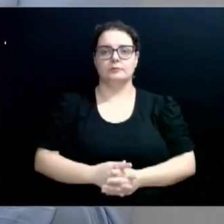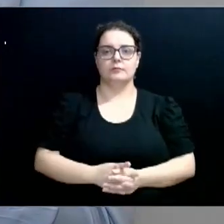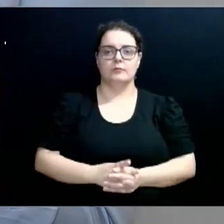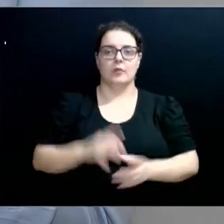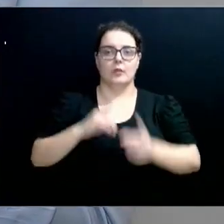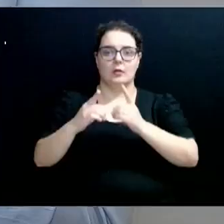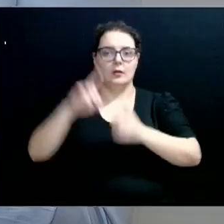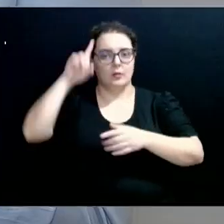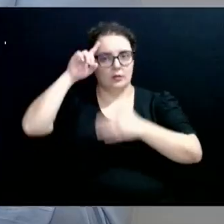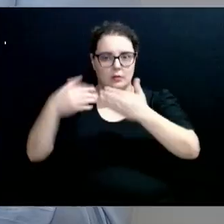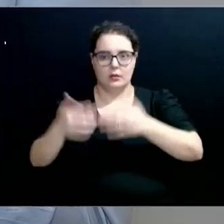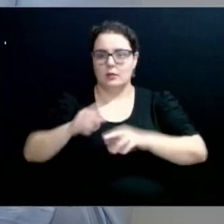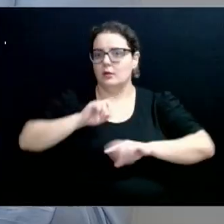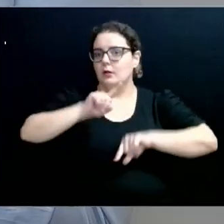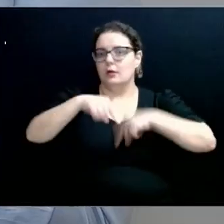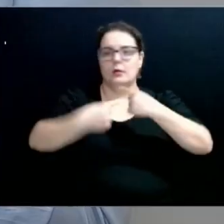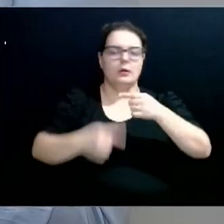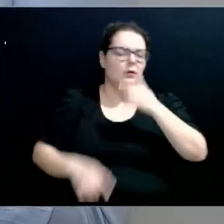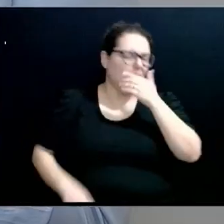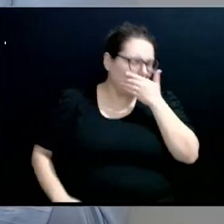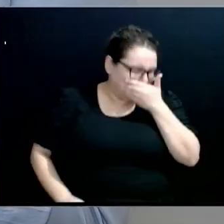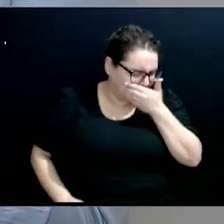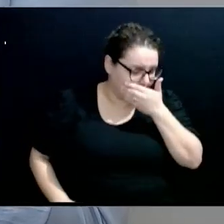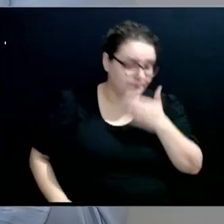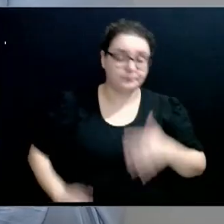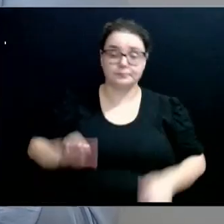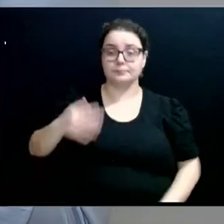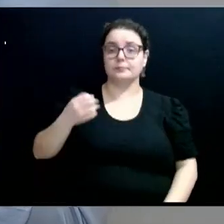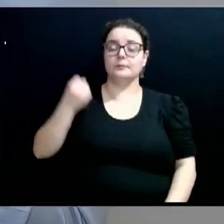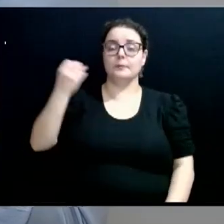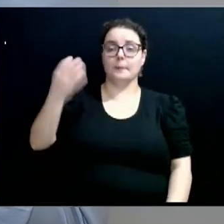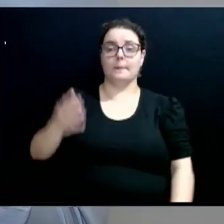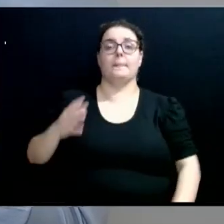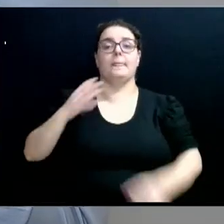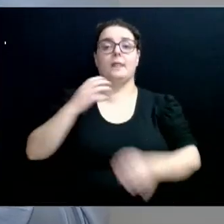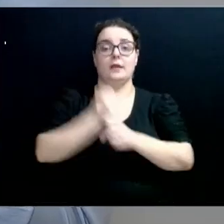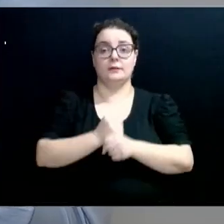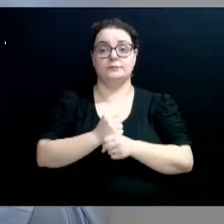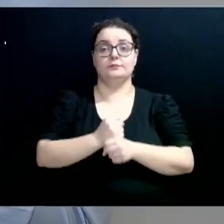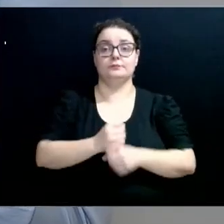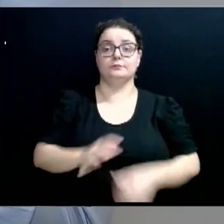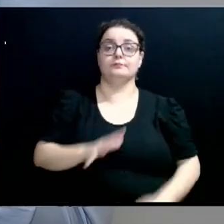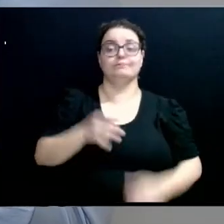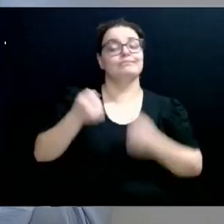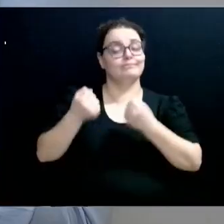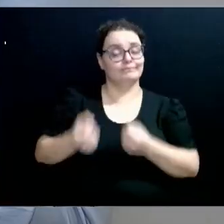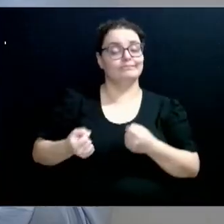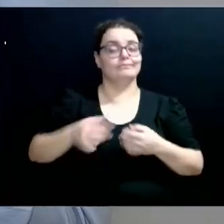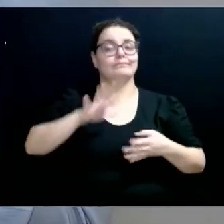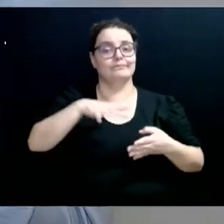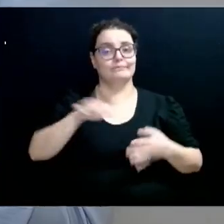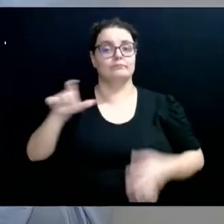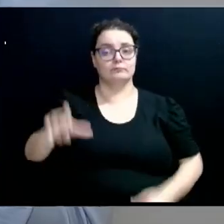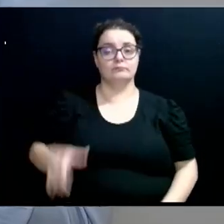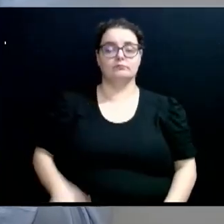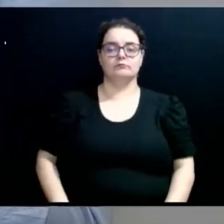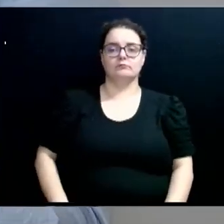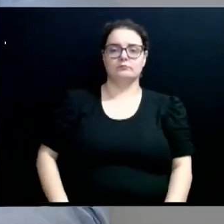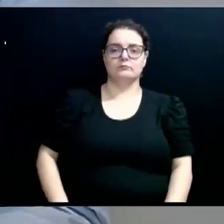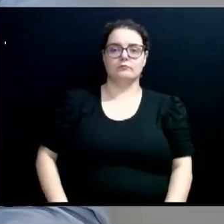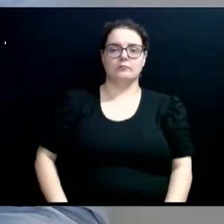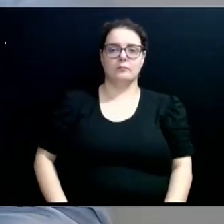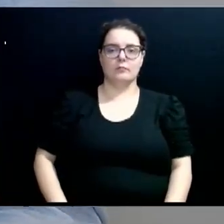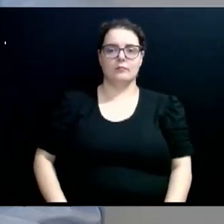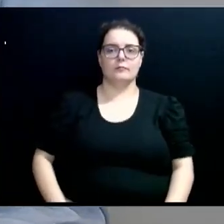etc., porque a dinâmica do cotidiano é outra quando você está viajando, eles acabam somando um valor expressivo e acaba pesando na fatura do